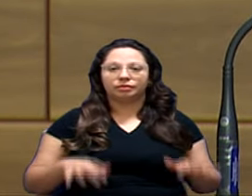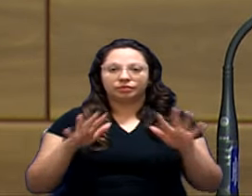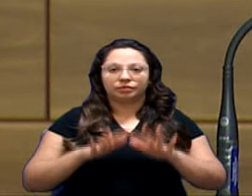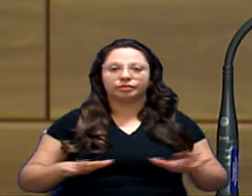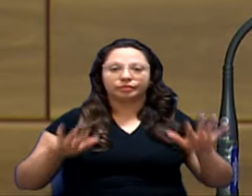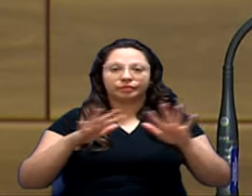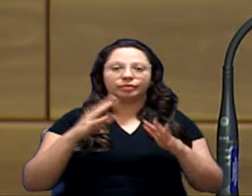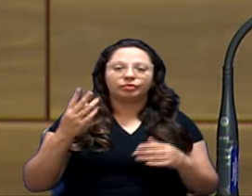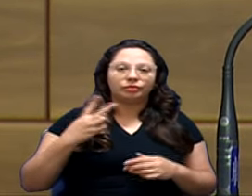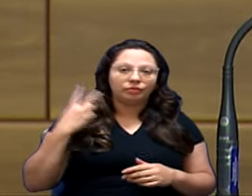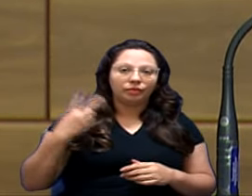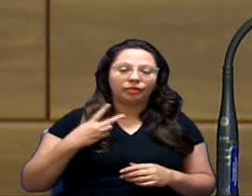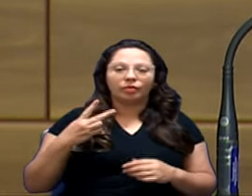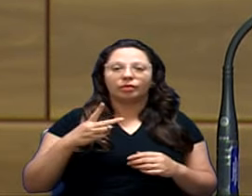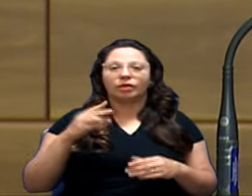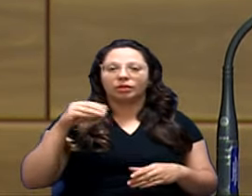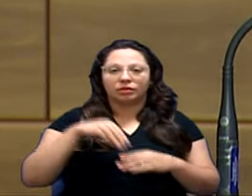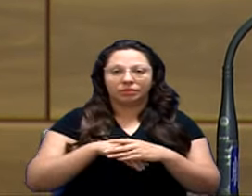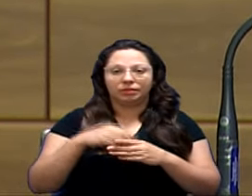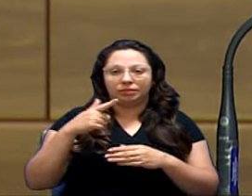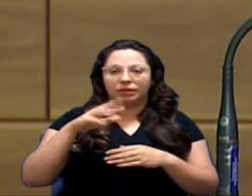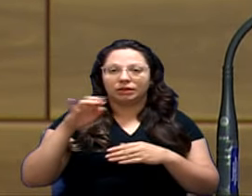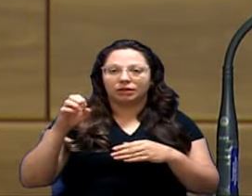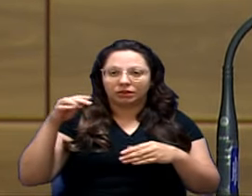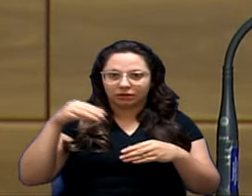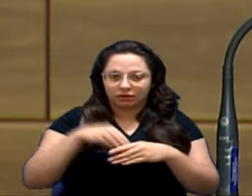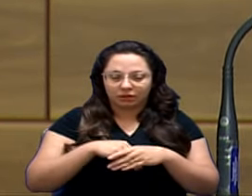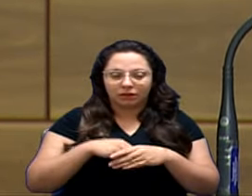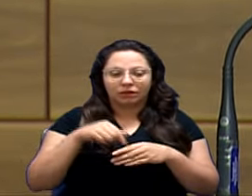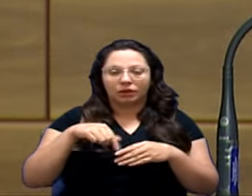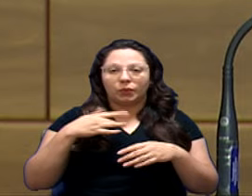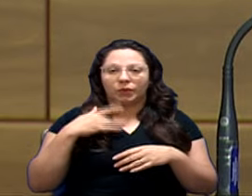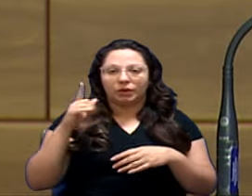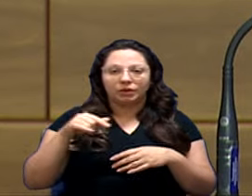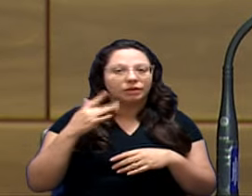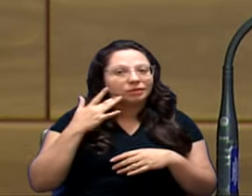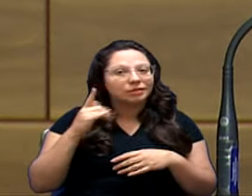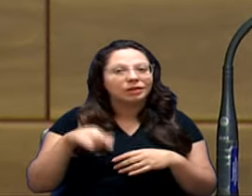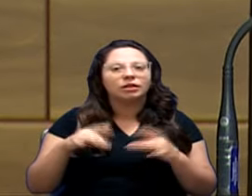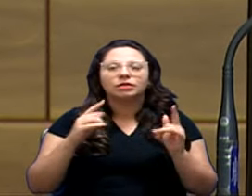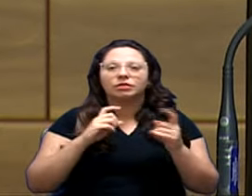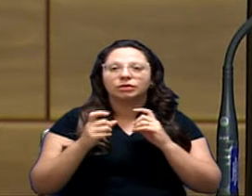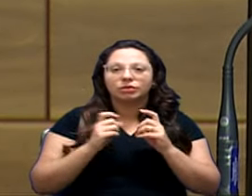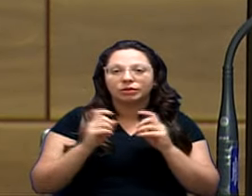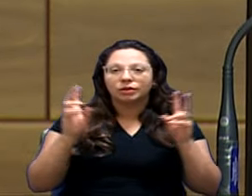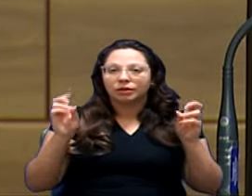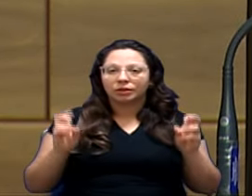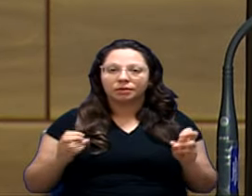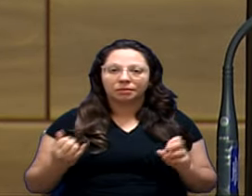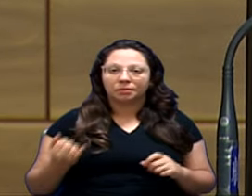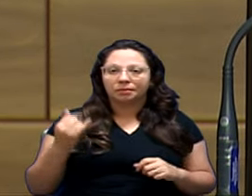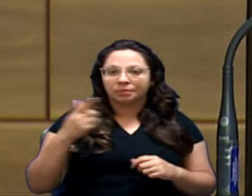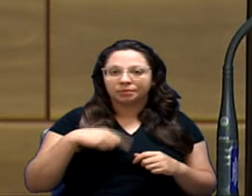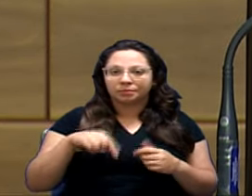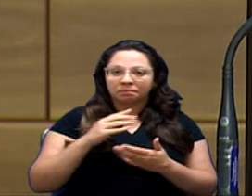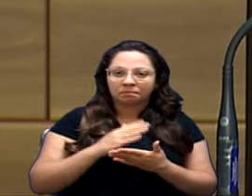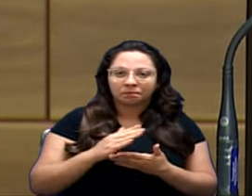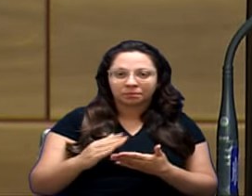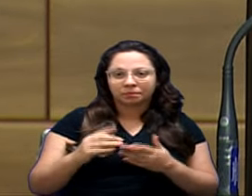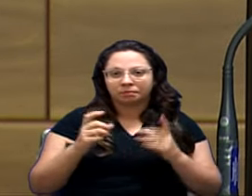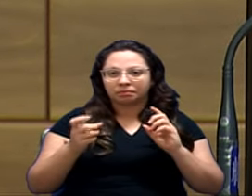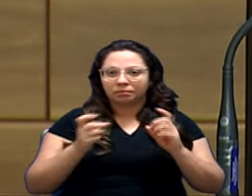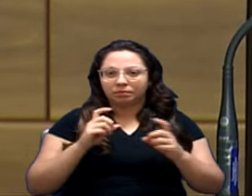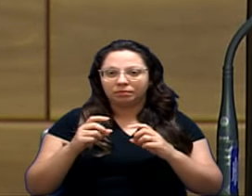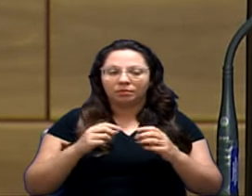agradecer a presença de todos acho hoje uma discussão uma reunião temática onde nós iniciamos essa série de de de reuniões